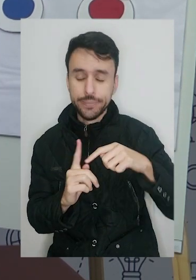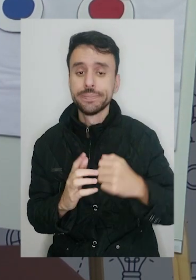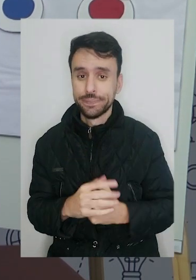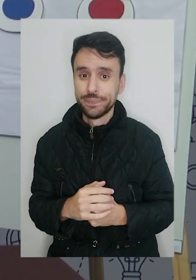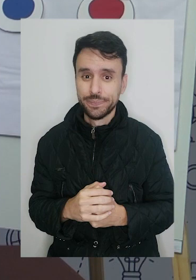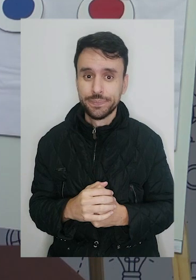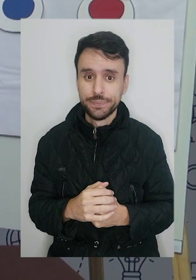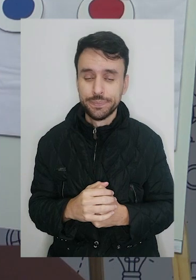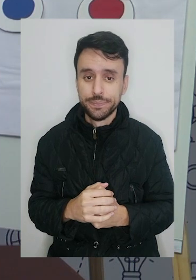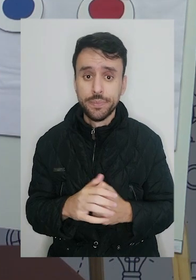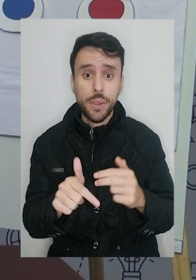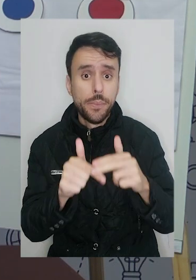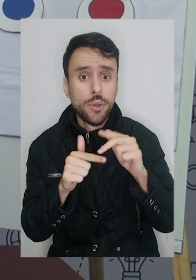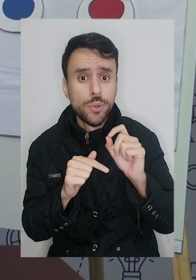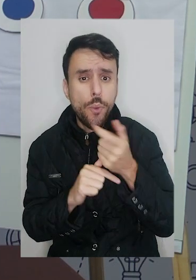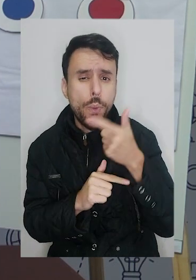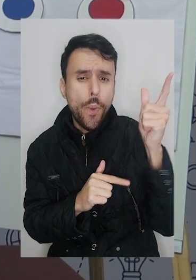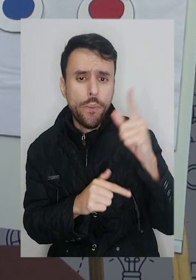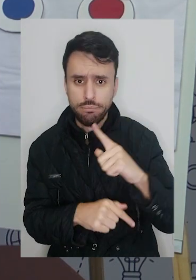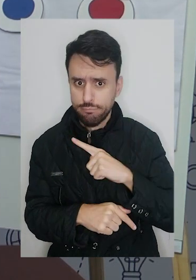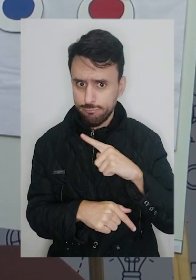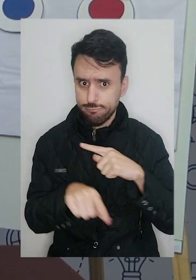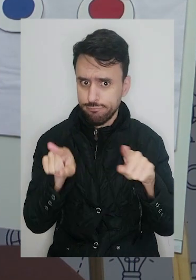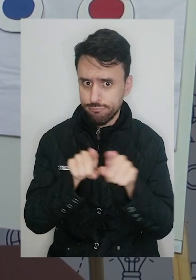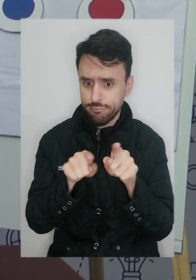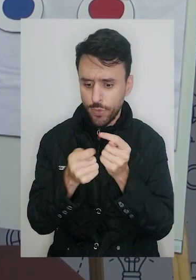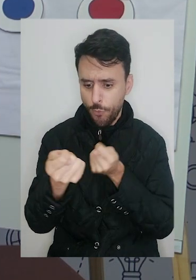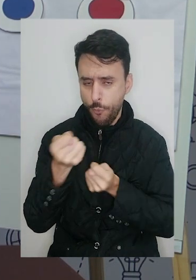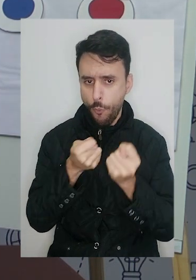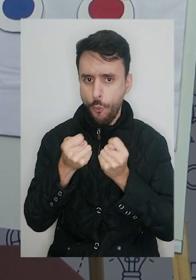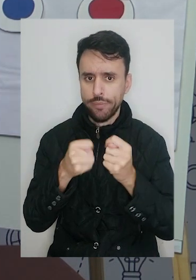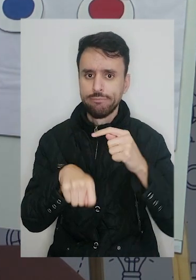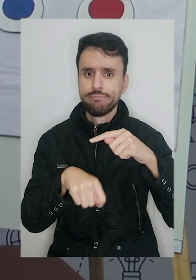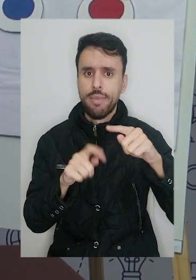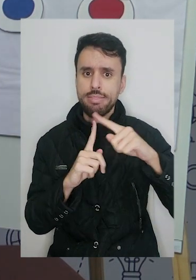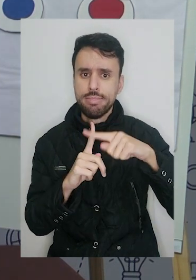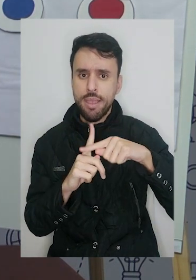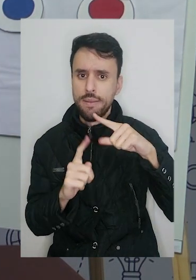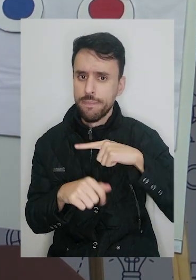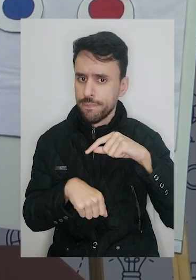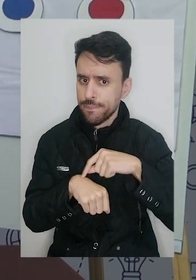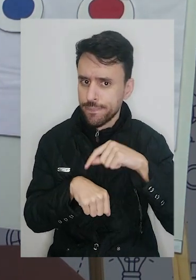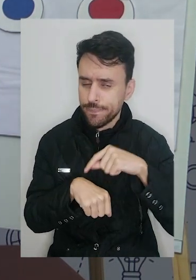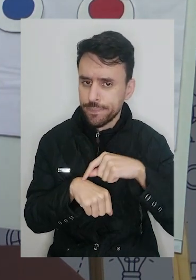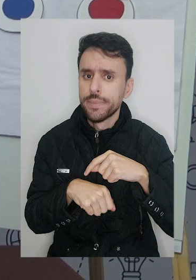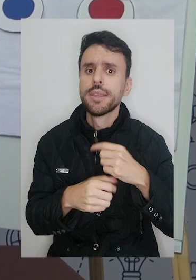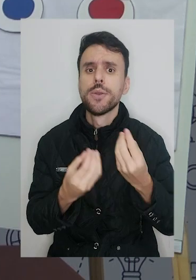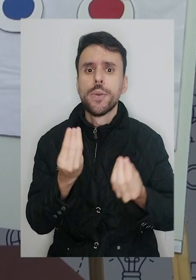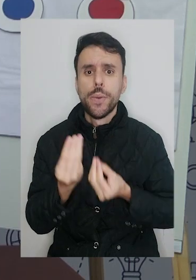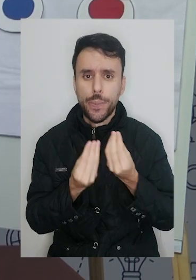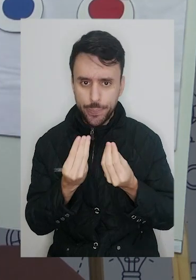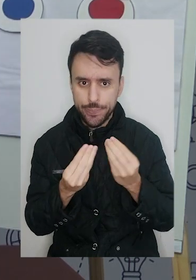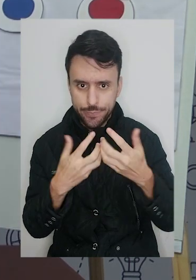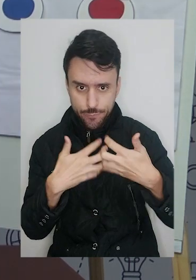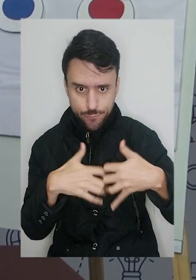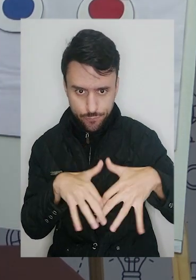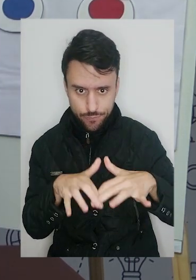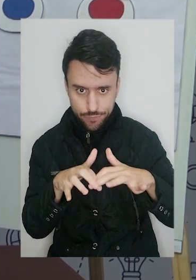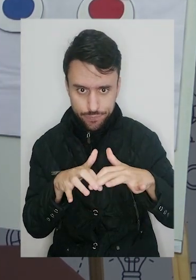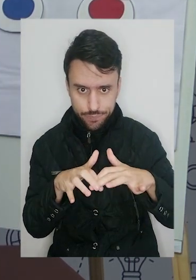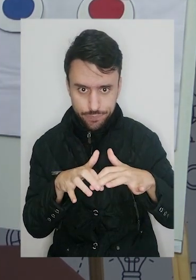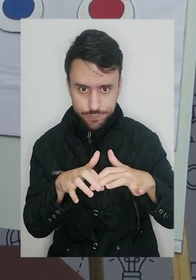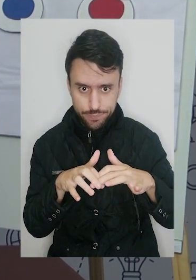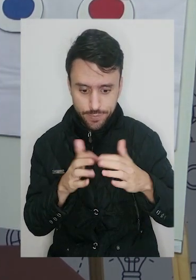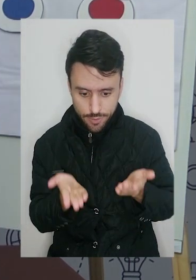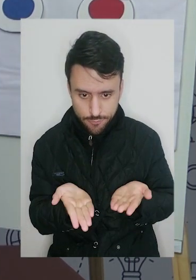uma outra forma que a gente encontra um controle de temperatura, que não é um termômetro, mas é um controle da temperatura, é no